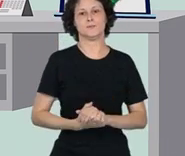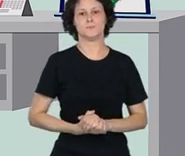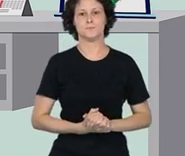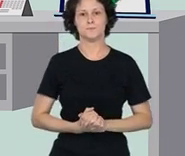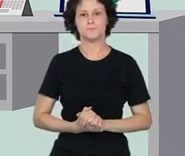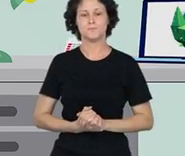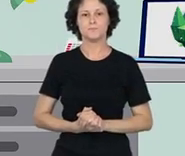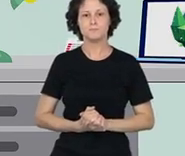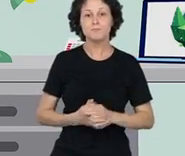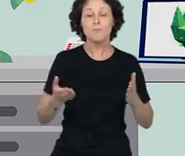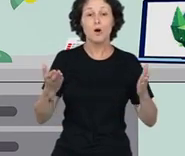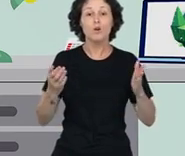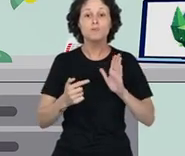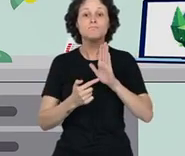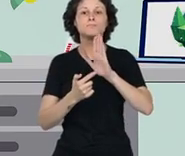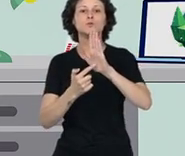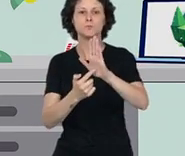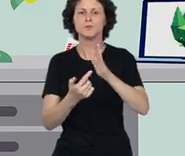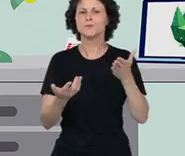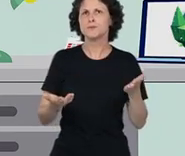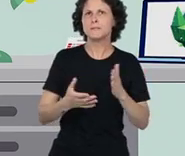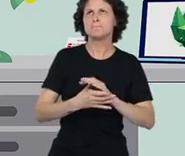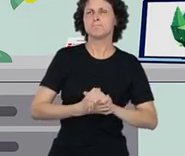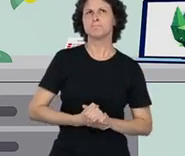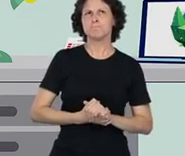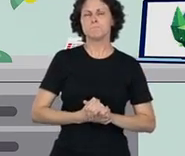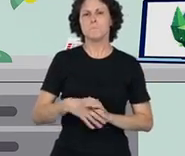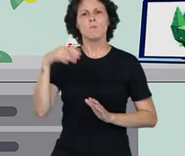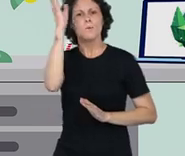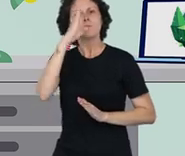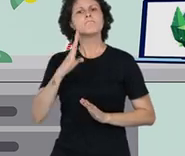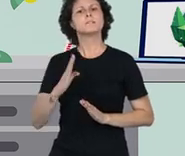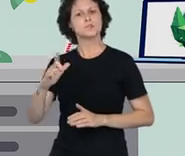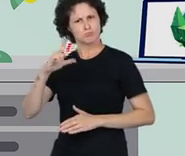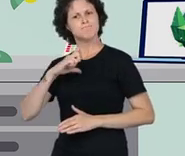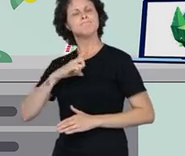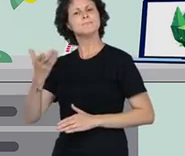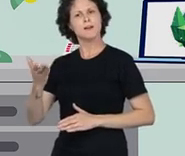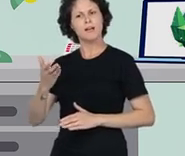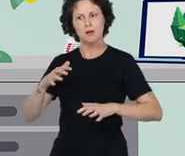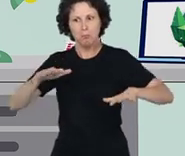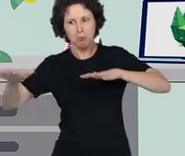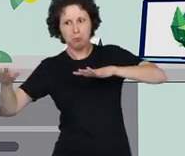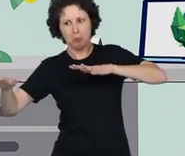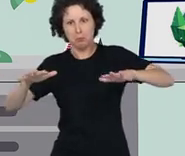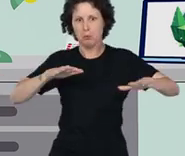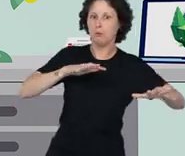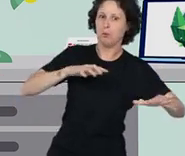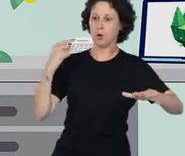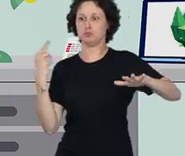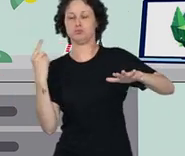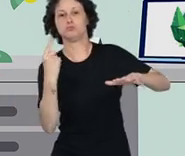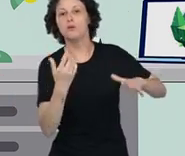não é mesmo? E já que eu falei dos terremotos, será que eles existem no Brasil? Sim, eles existem. Mas não precisa ficar